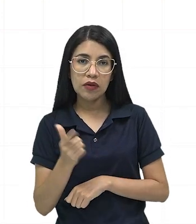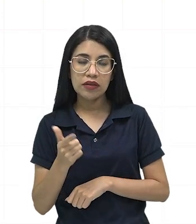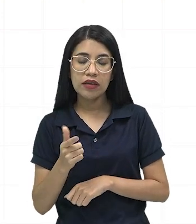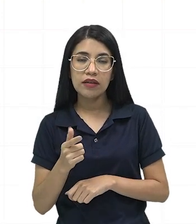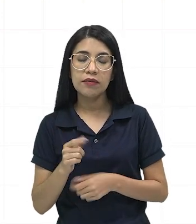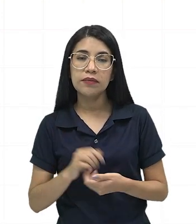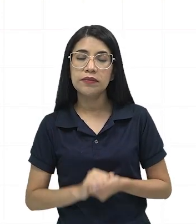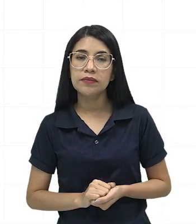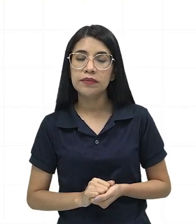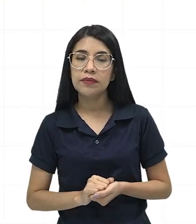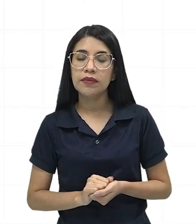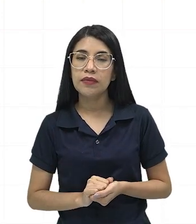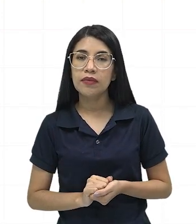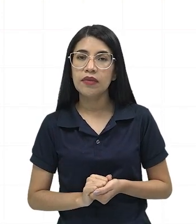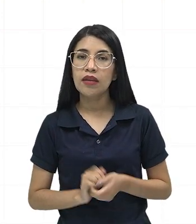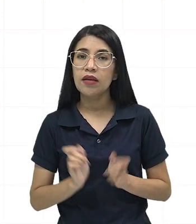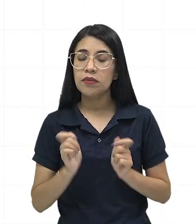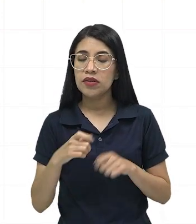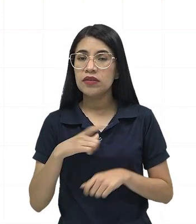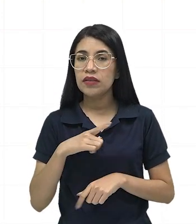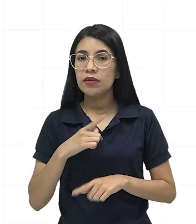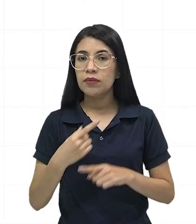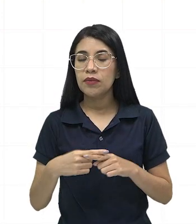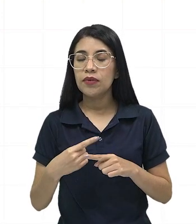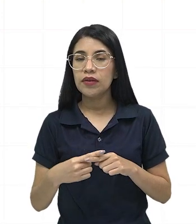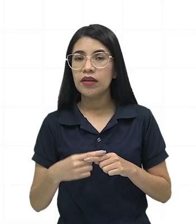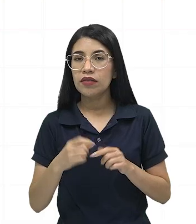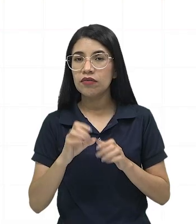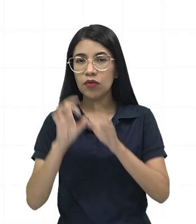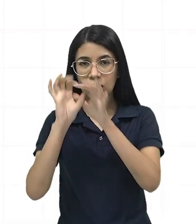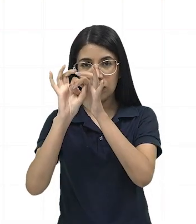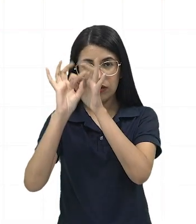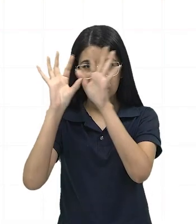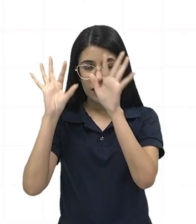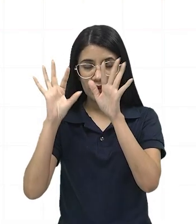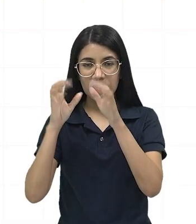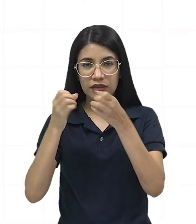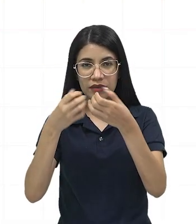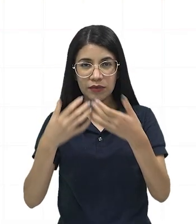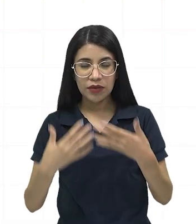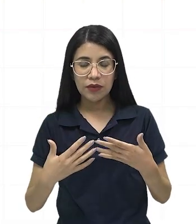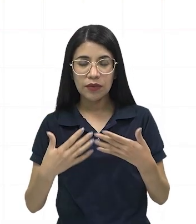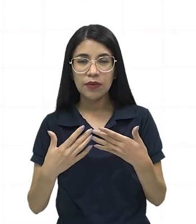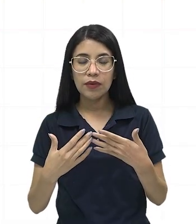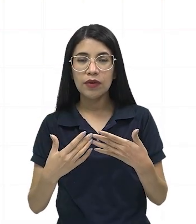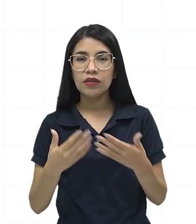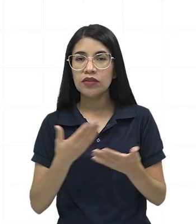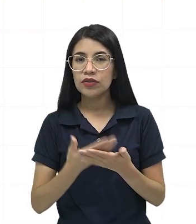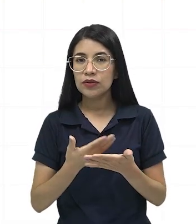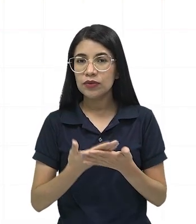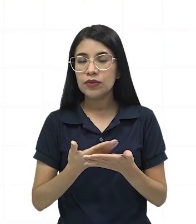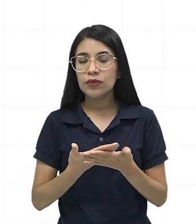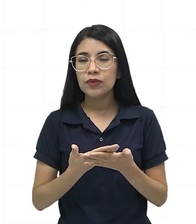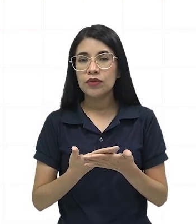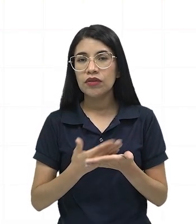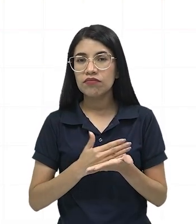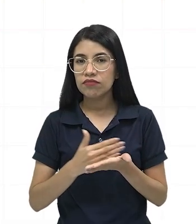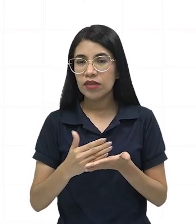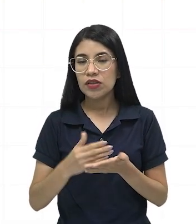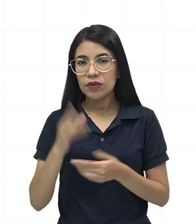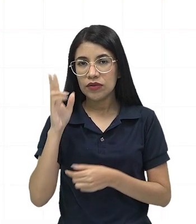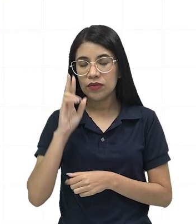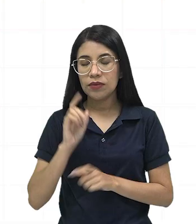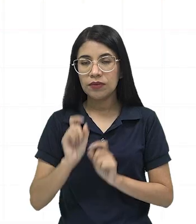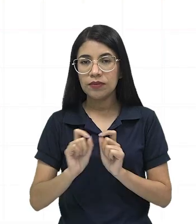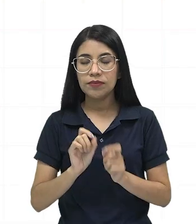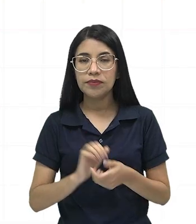você tem que lembrar que o liberalismo, quando a gente viu esse conceito no início dos nossos estudos aqui na nossa série, nós